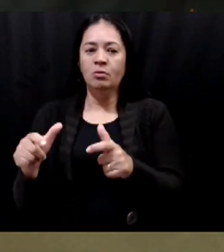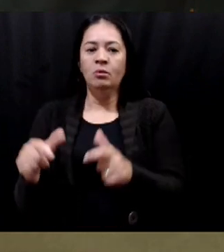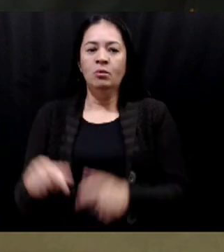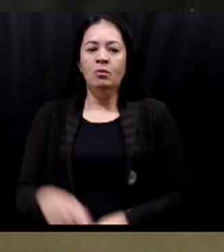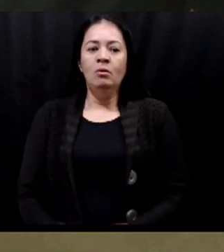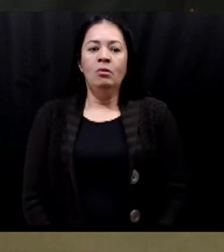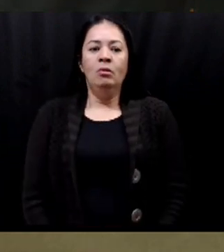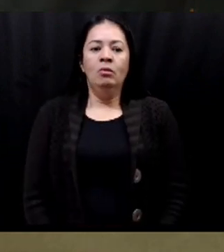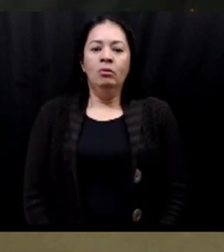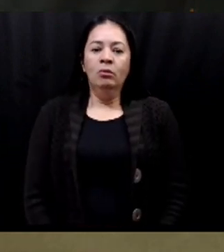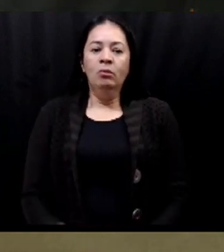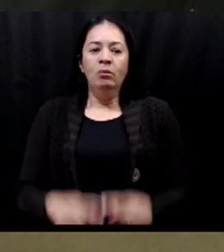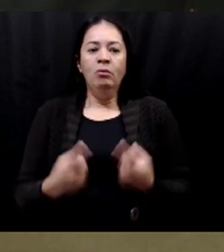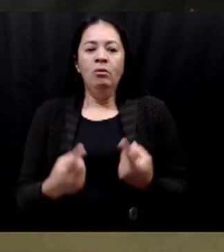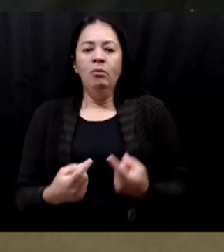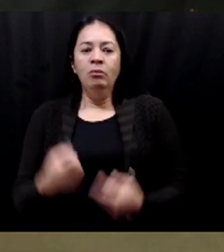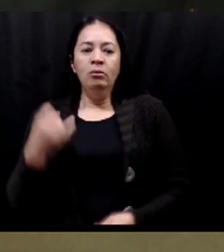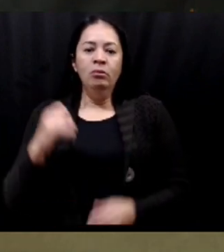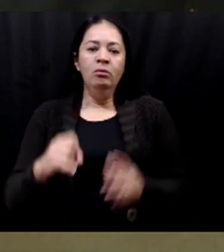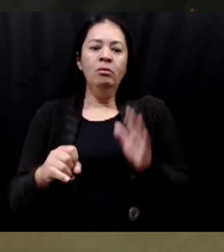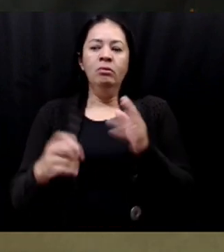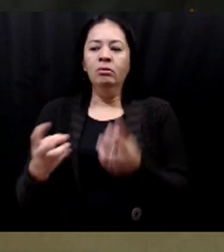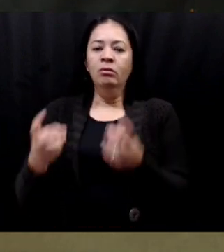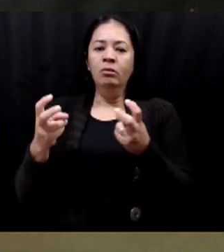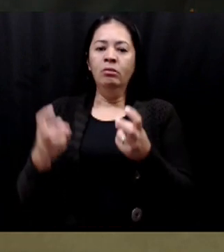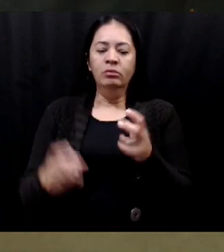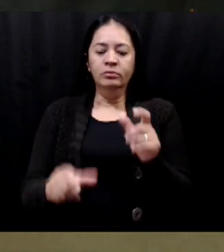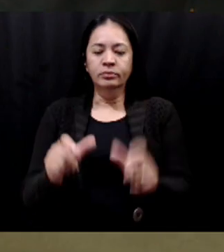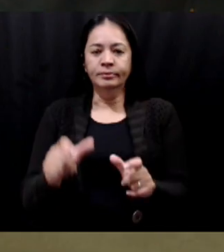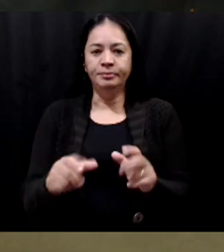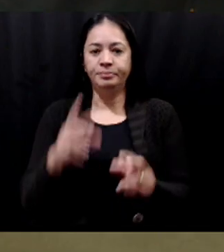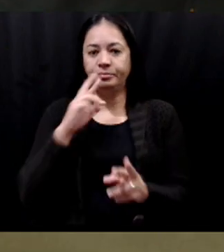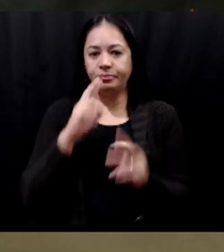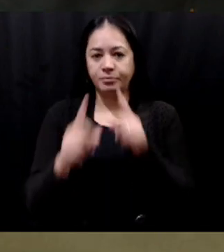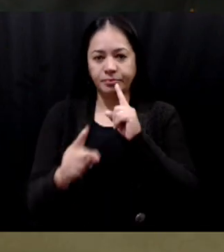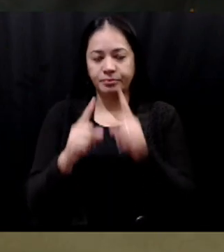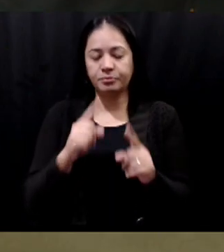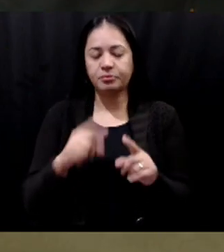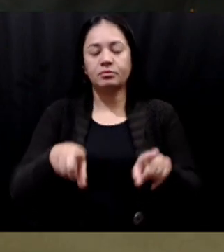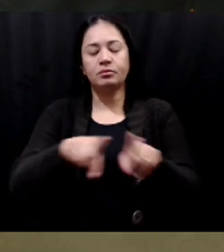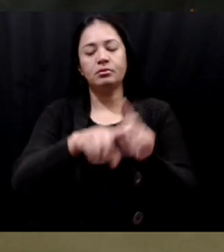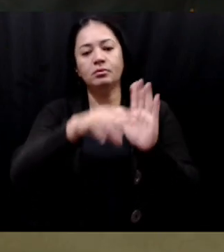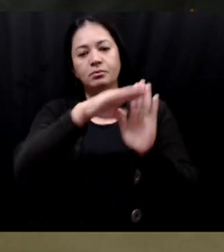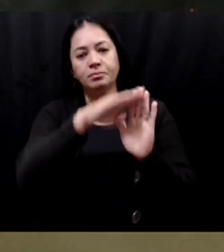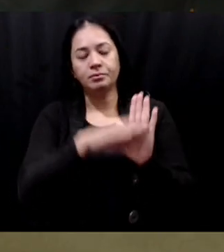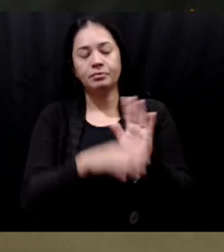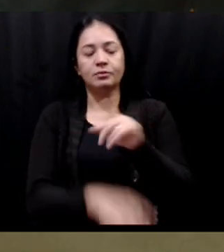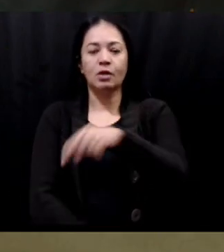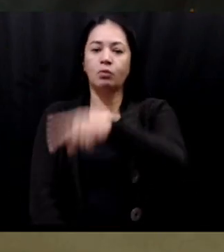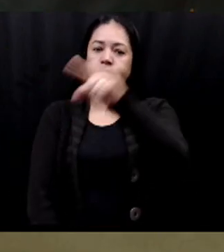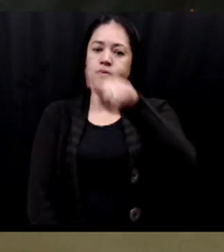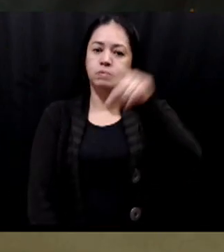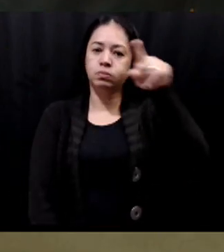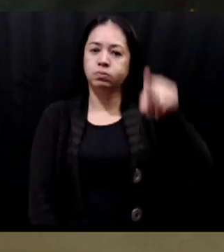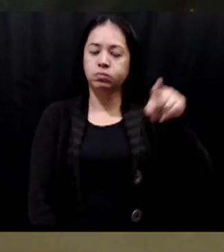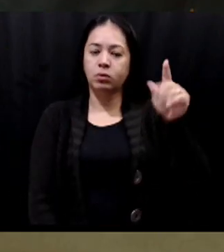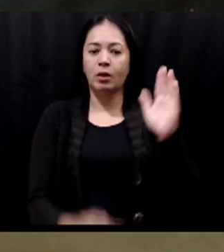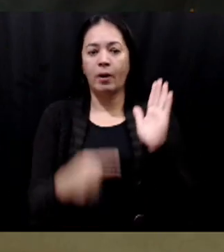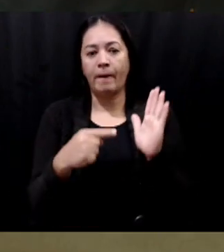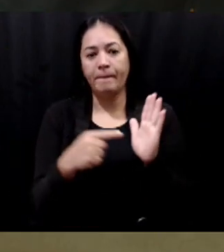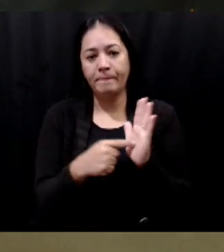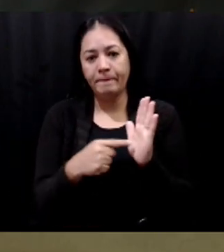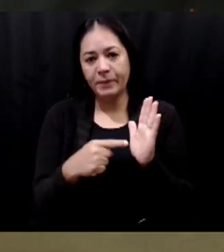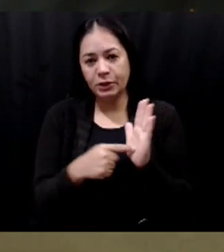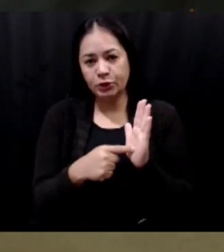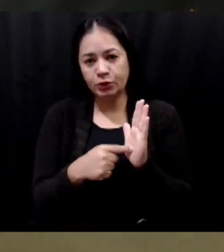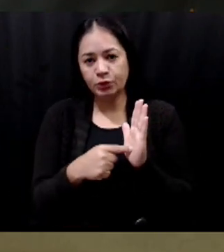há identificação do reclamante, tá? A medida também prevê que as estatísticas de denúncia por perturbações de sossego deverão